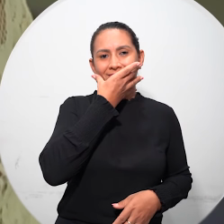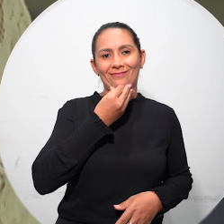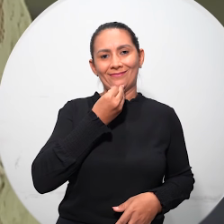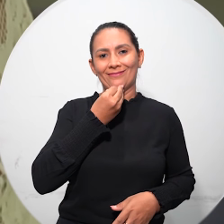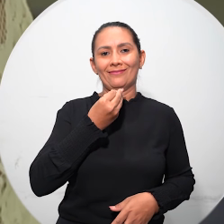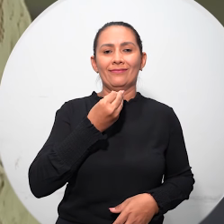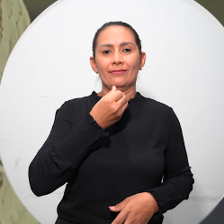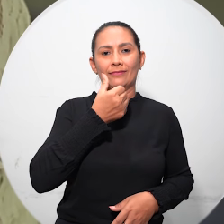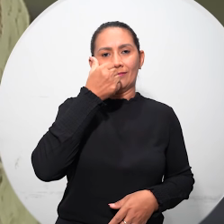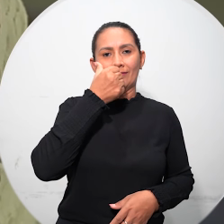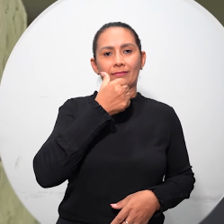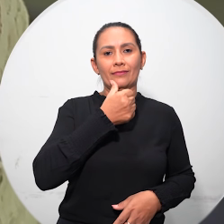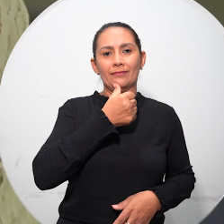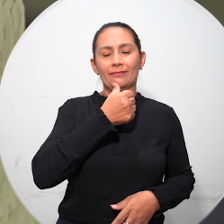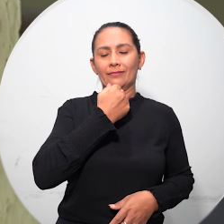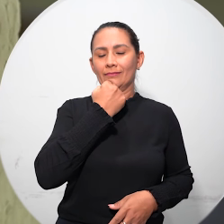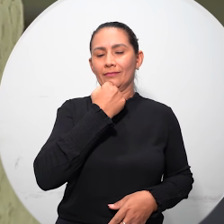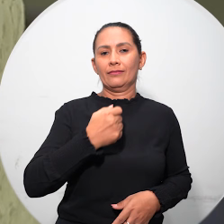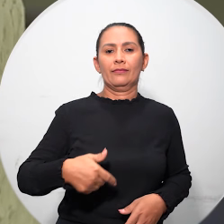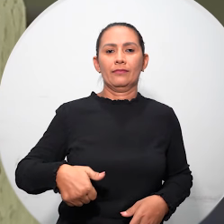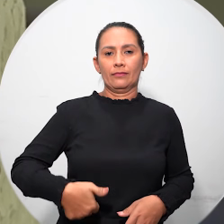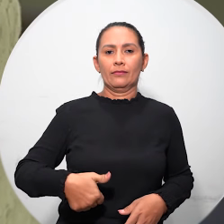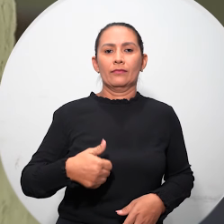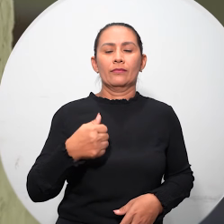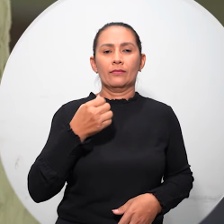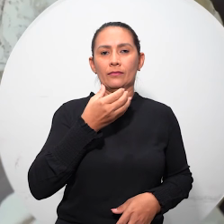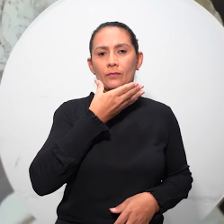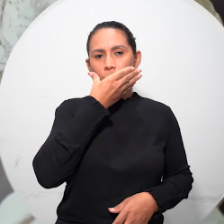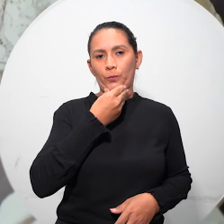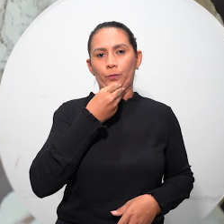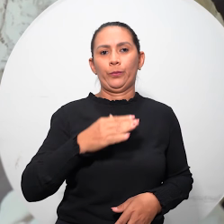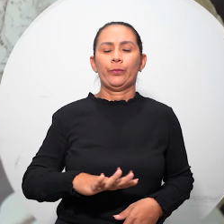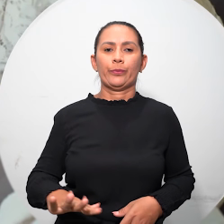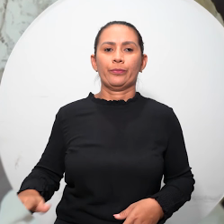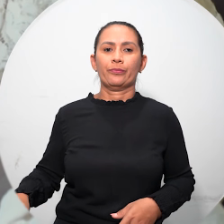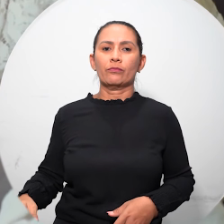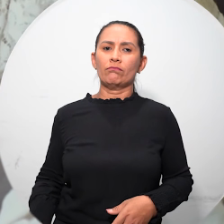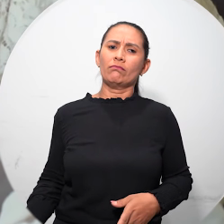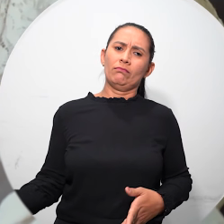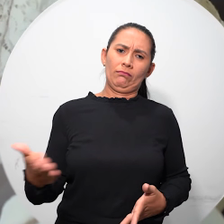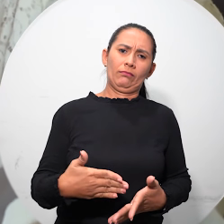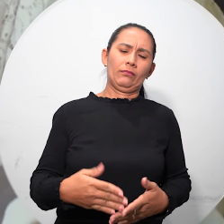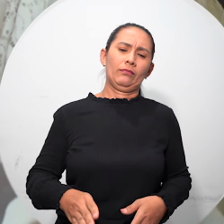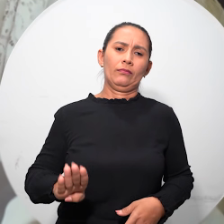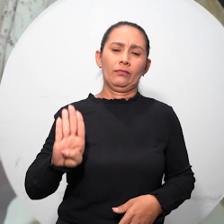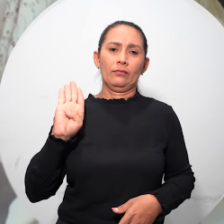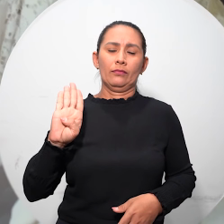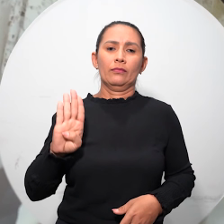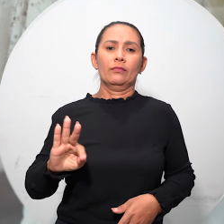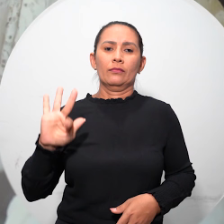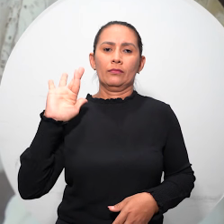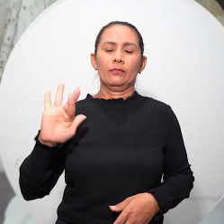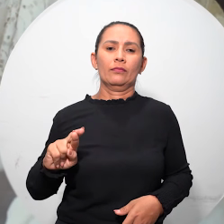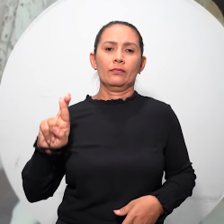Bento, aí vim morar em Brejo. Eu vou para Brejo e vou montar um cinema em Brejo. Vou comprar uma casa, um terreno, comprar uma